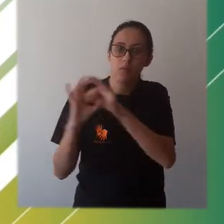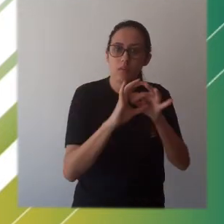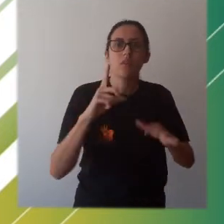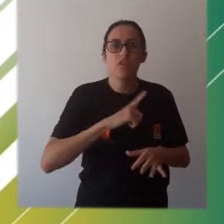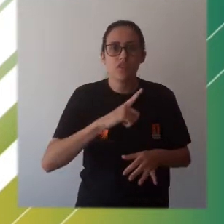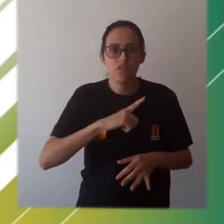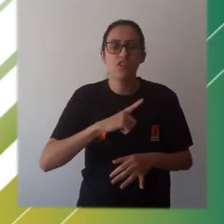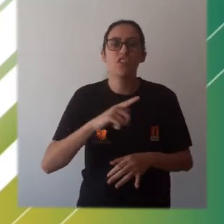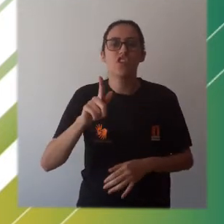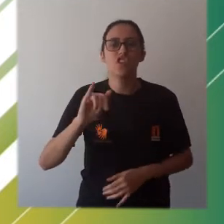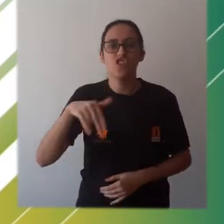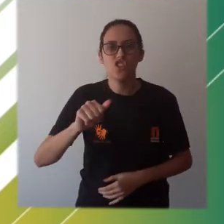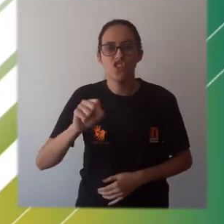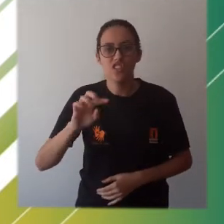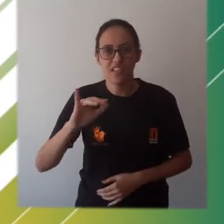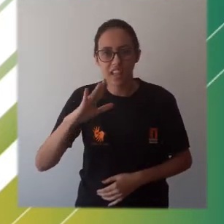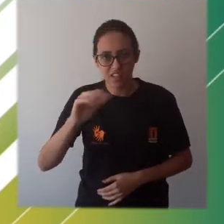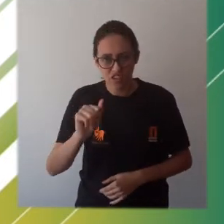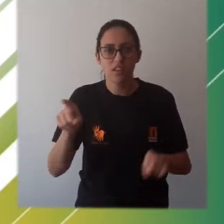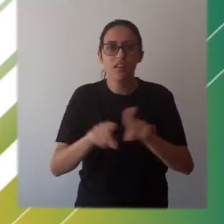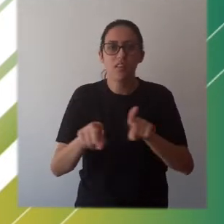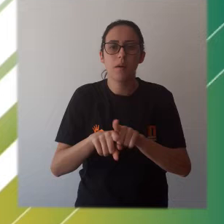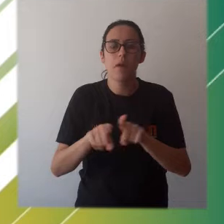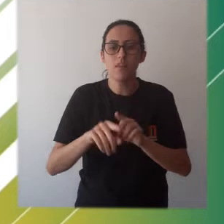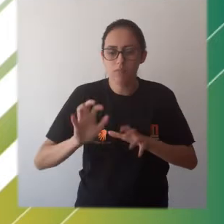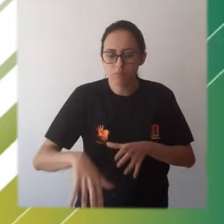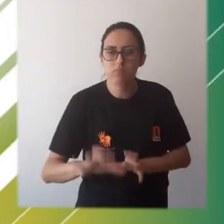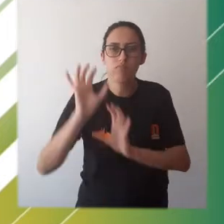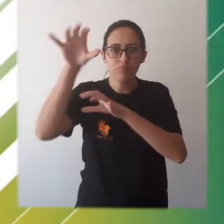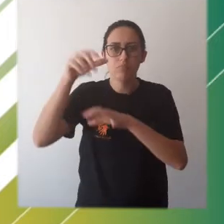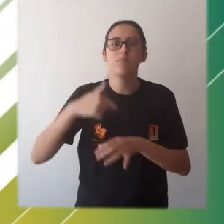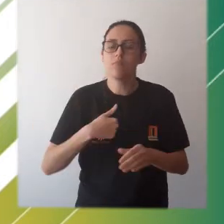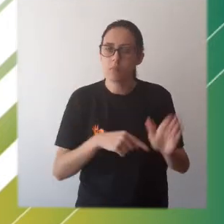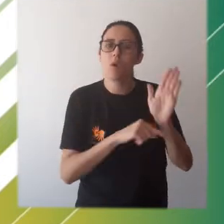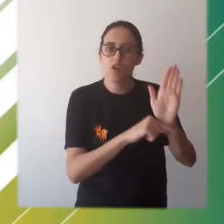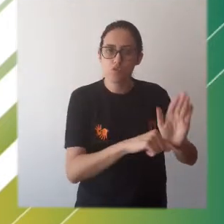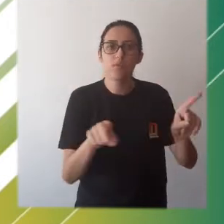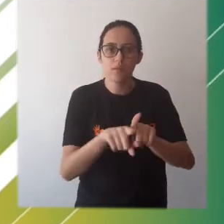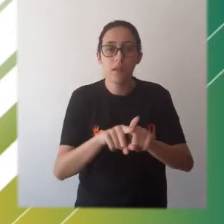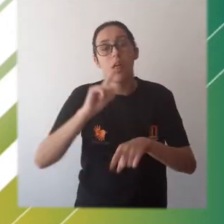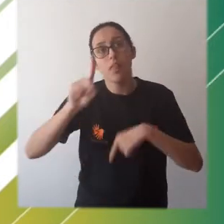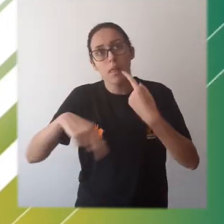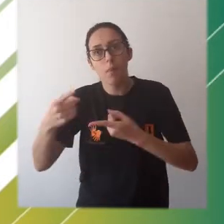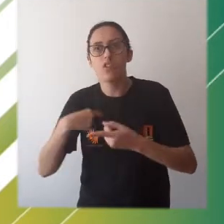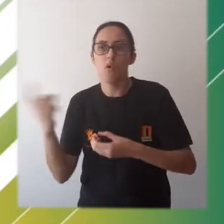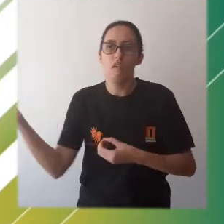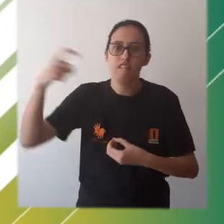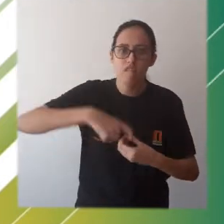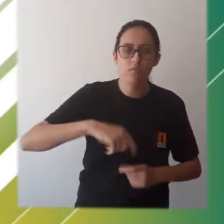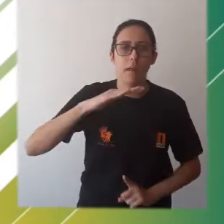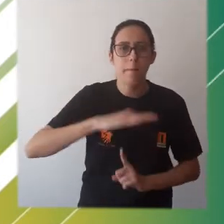tivemos a ginástica nos Jogos Olímpicos e o wheelchair basketball nos Jogos Paralímpicos. Retornei ao